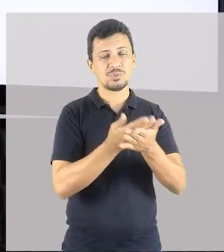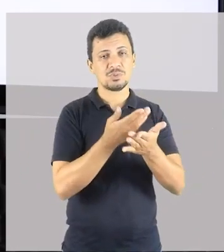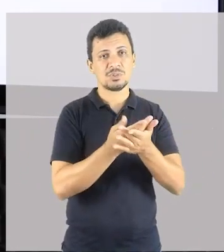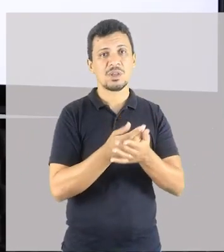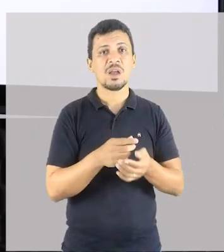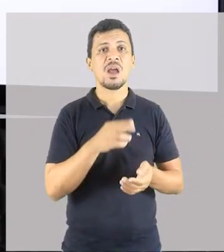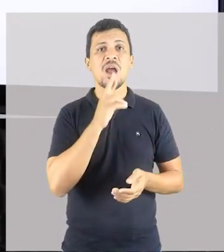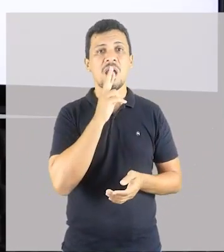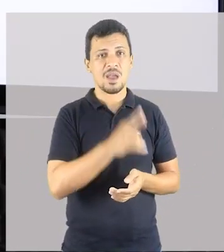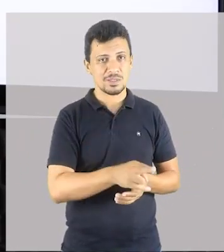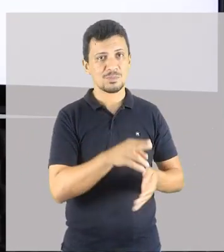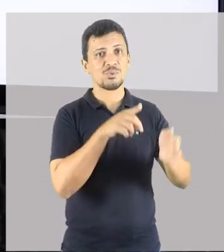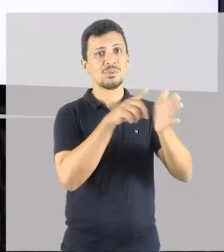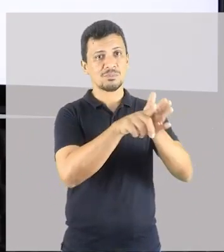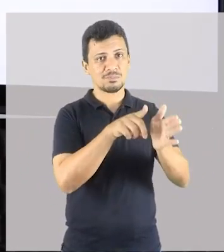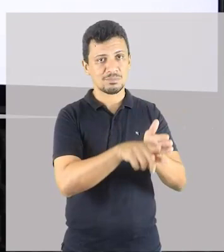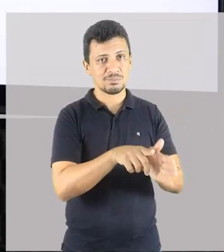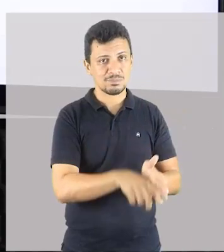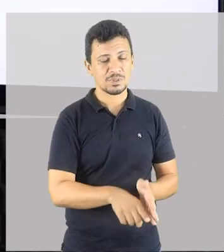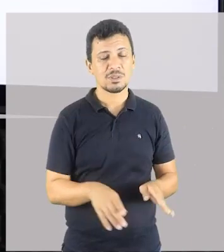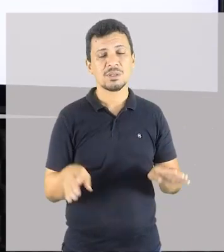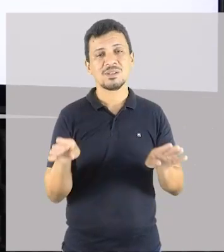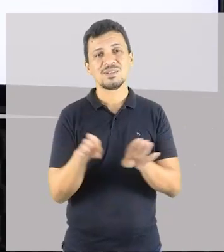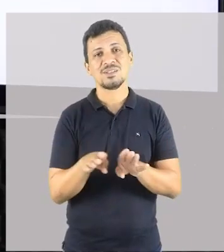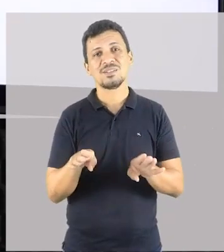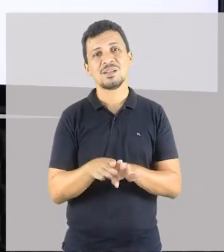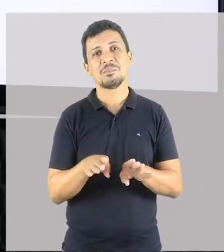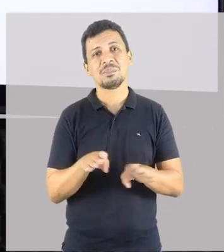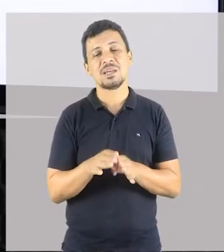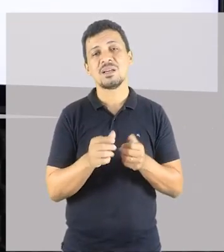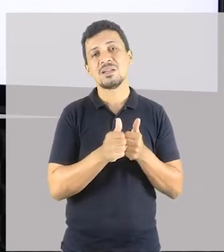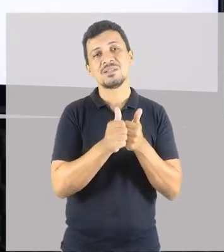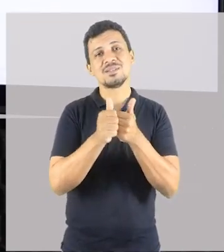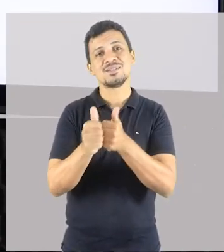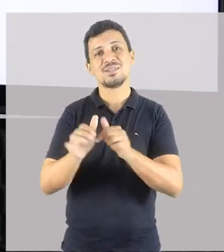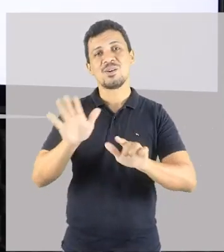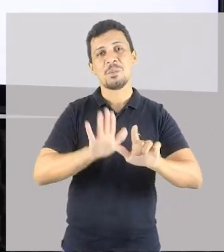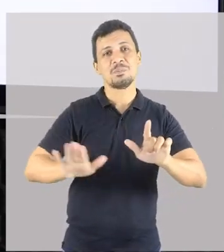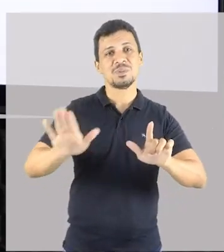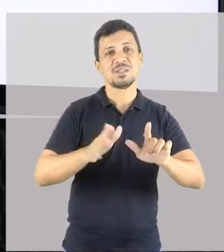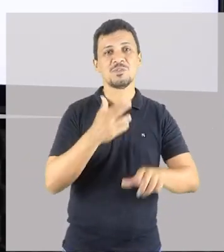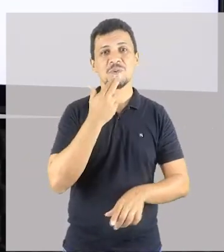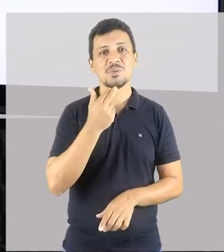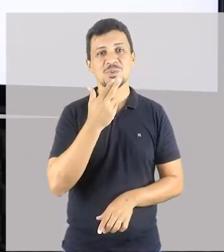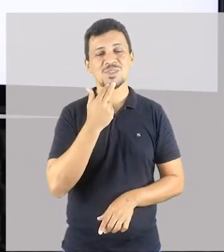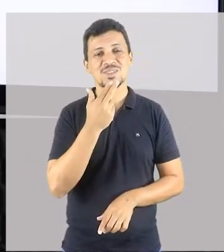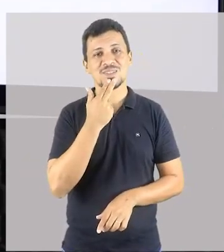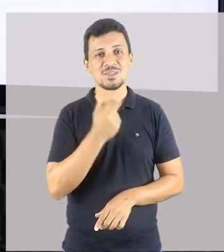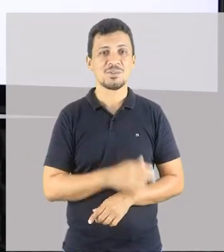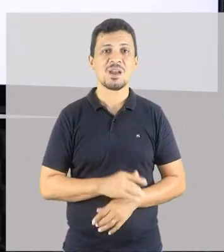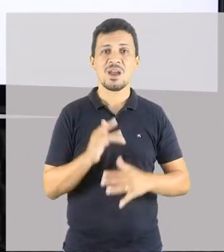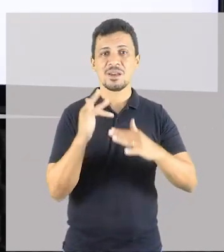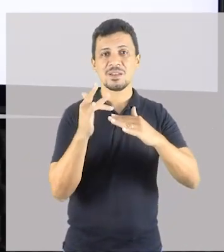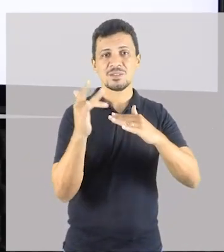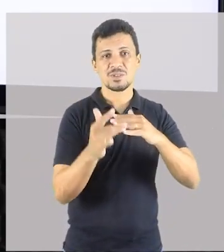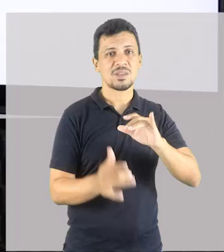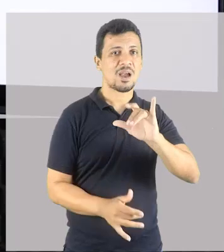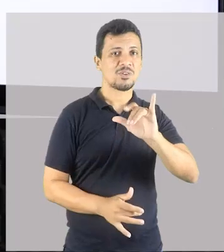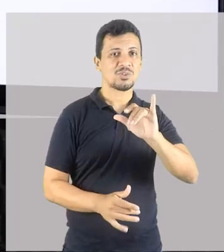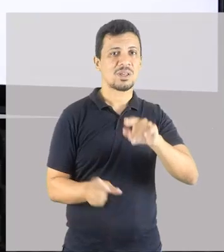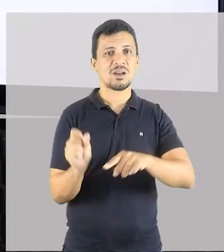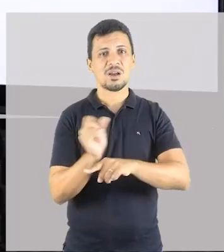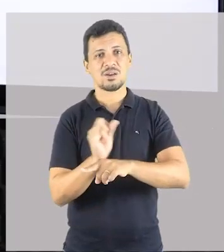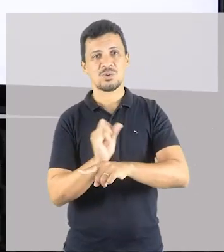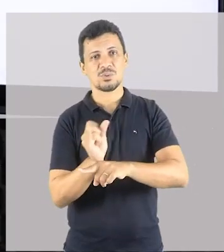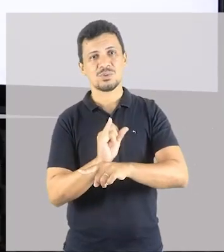vocês façam as questões, né? E também sigam a plataforma Gonçalves Dias nas redes sociais, no Instagram e no YouTube.